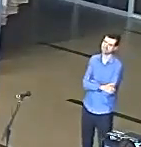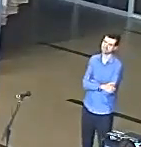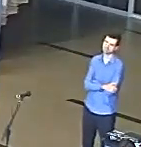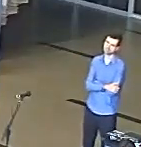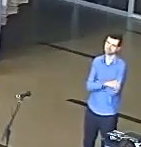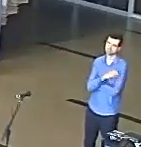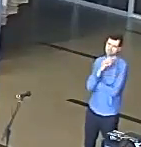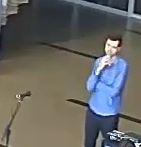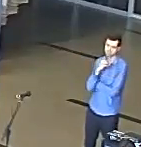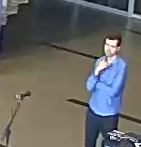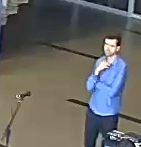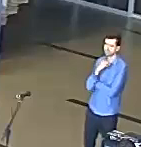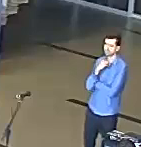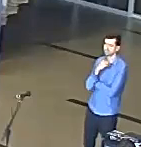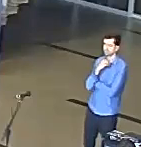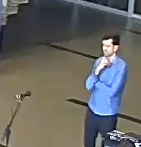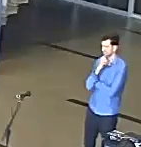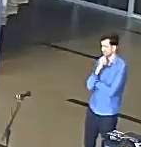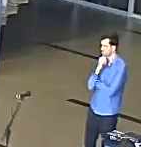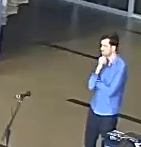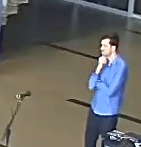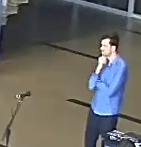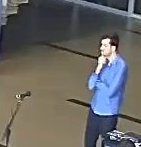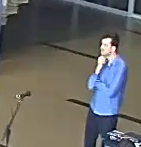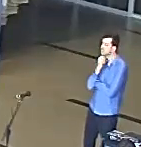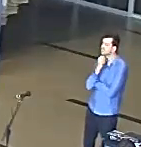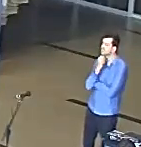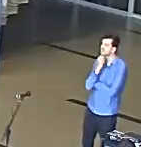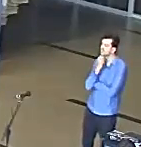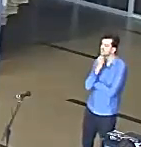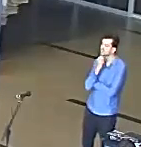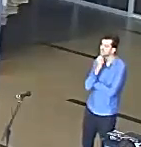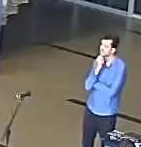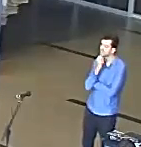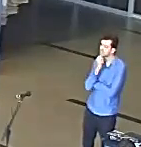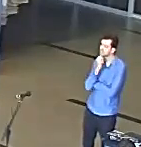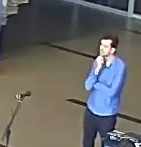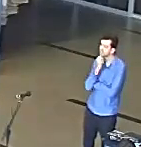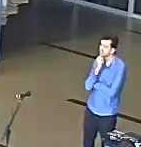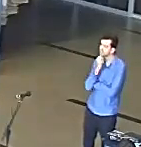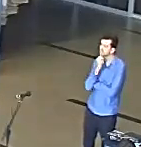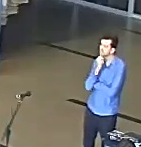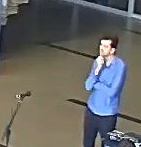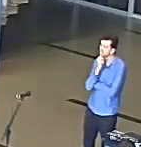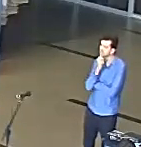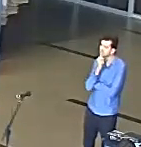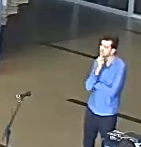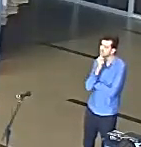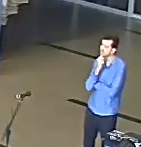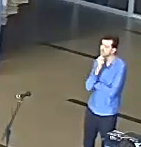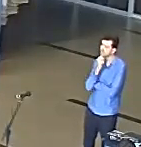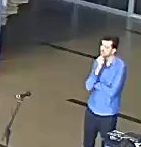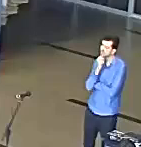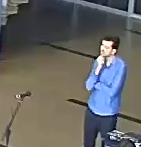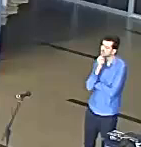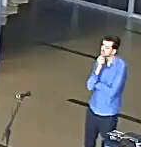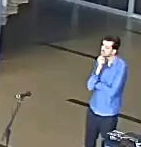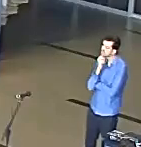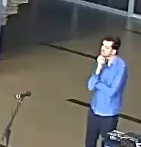empresas para dificultar um pouco mais e só deixam aberto 7 dias para que a passagem possa